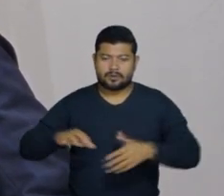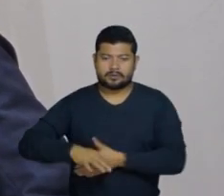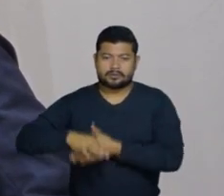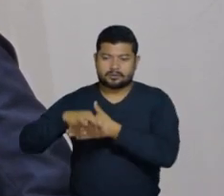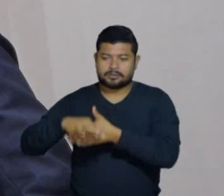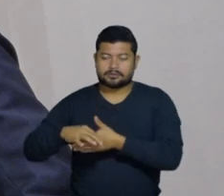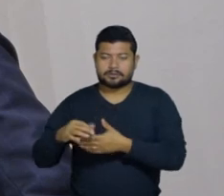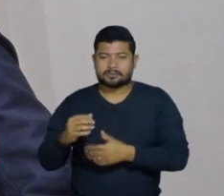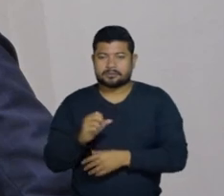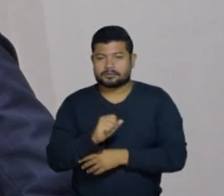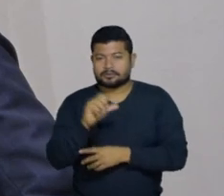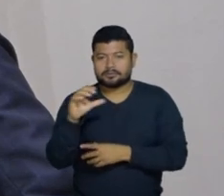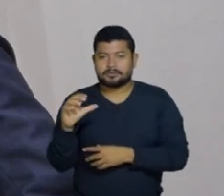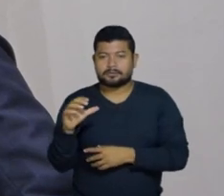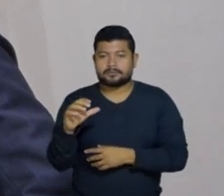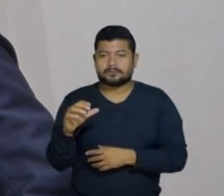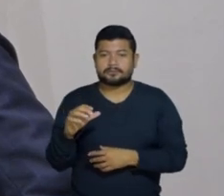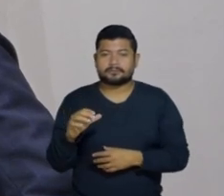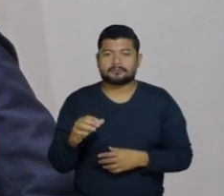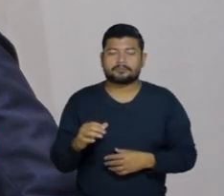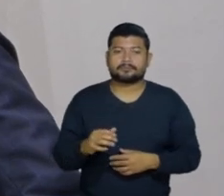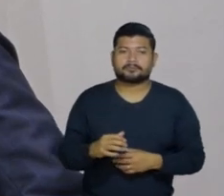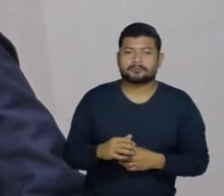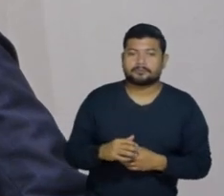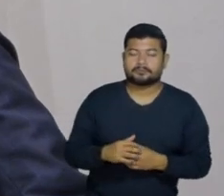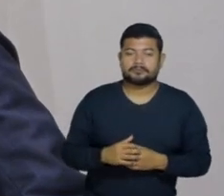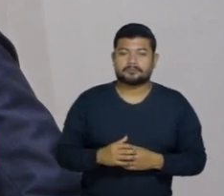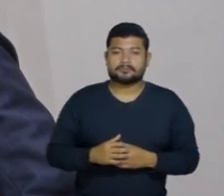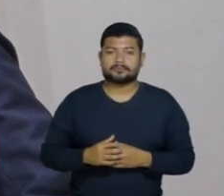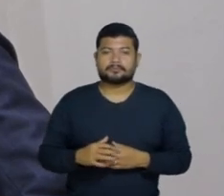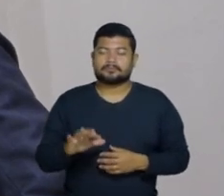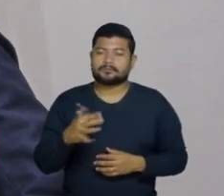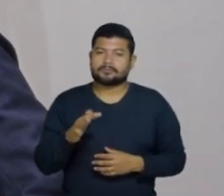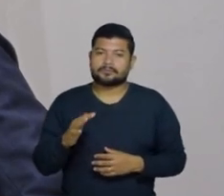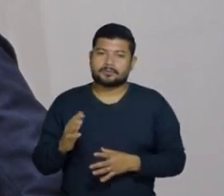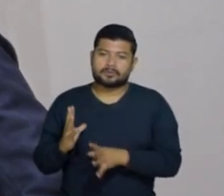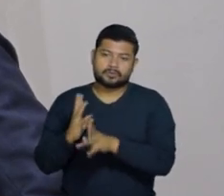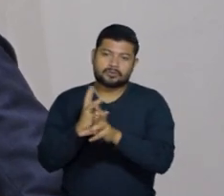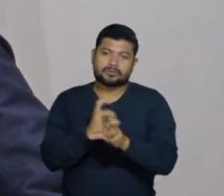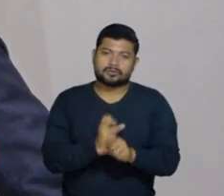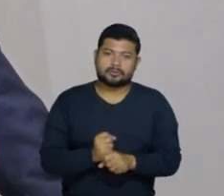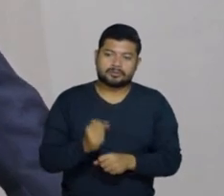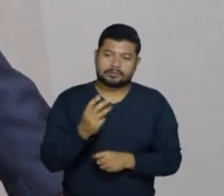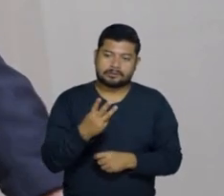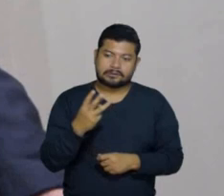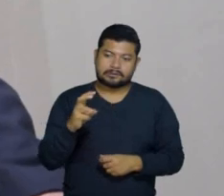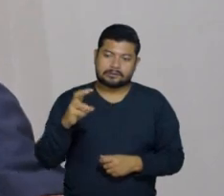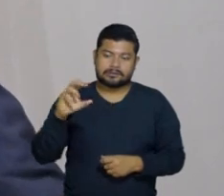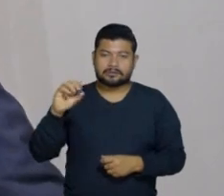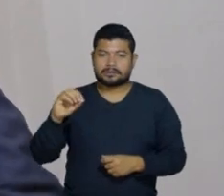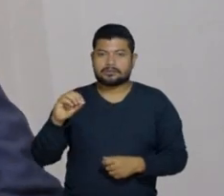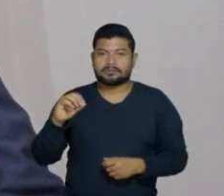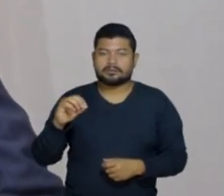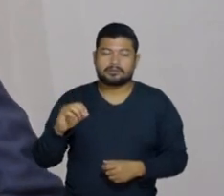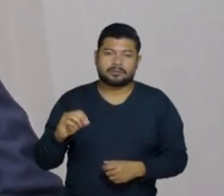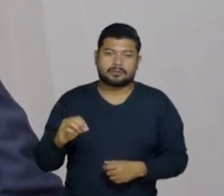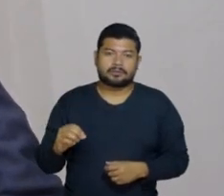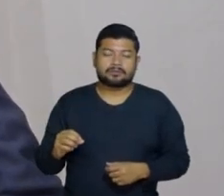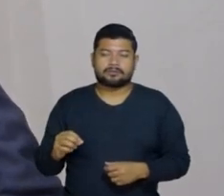Catarina, em torno de 350 lideranças, entre elas